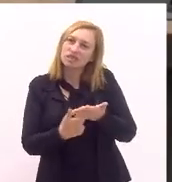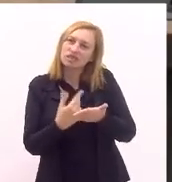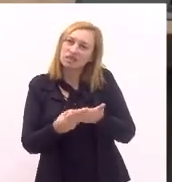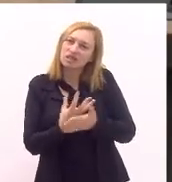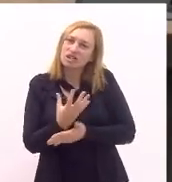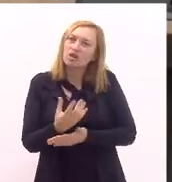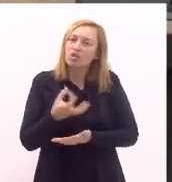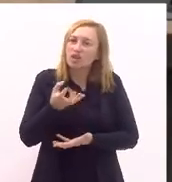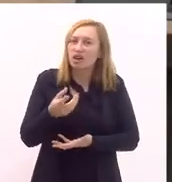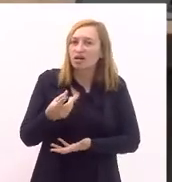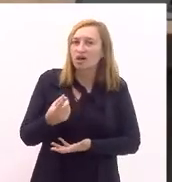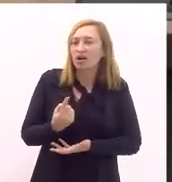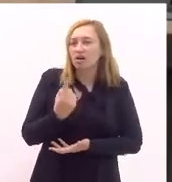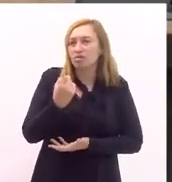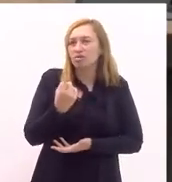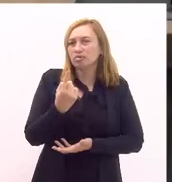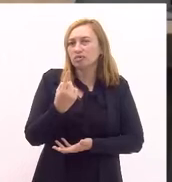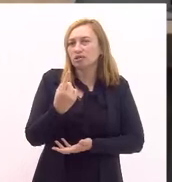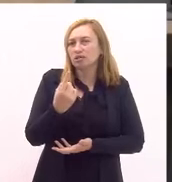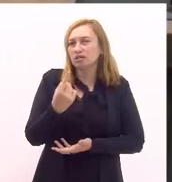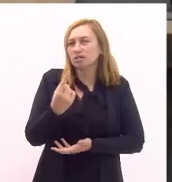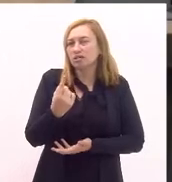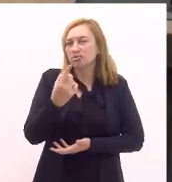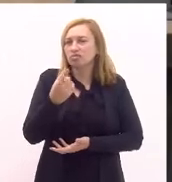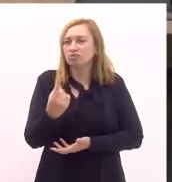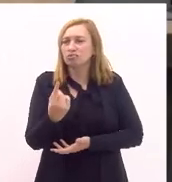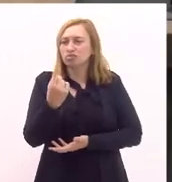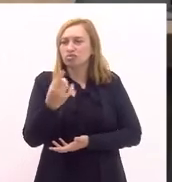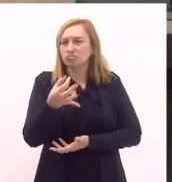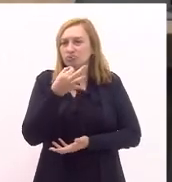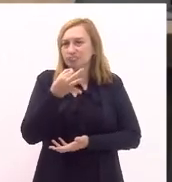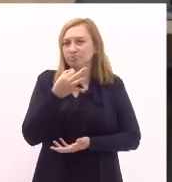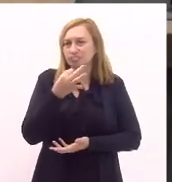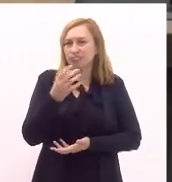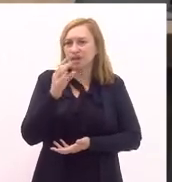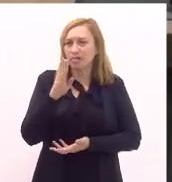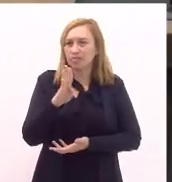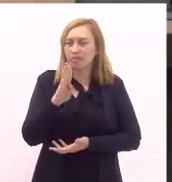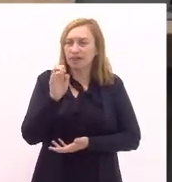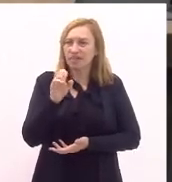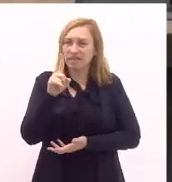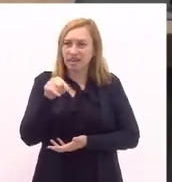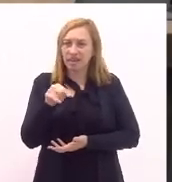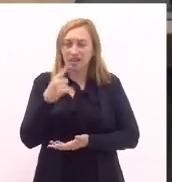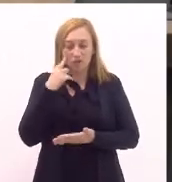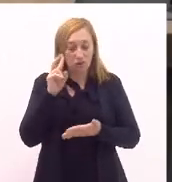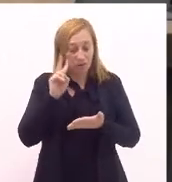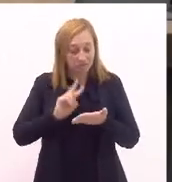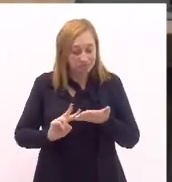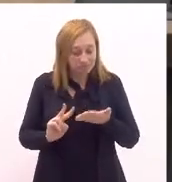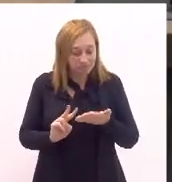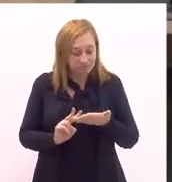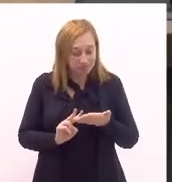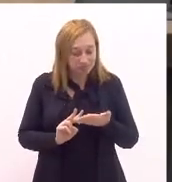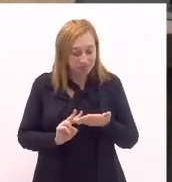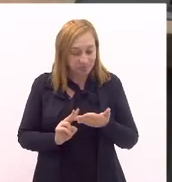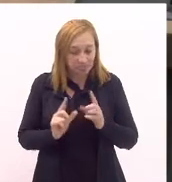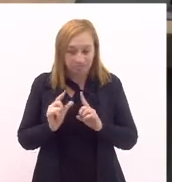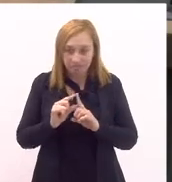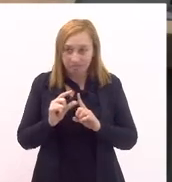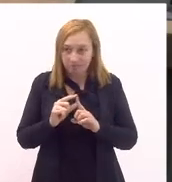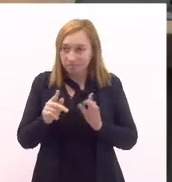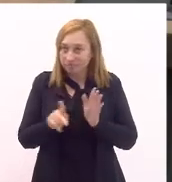mas eu quero ler um depoimento da Berneck a que tá no livro bom então eu leio são